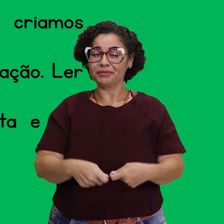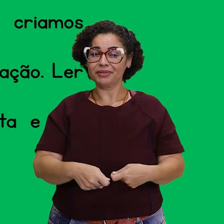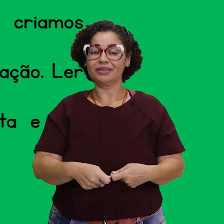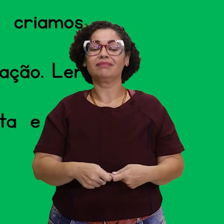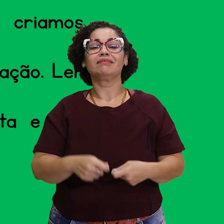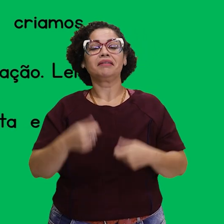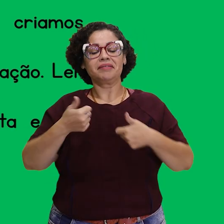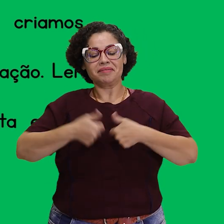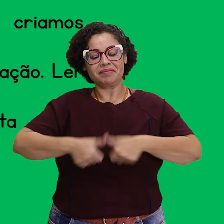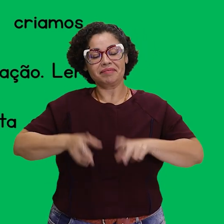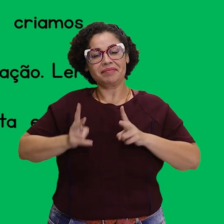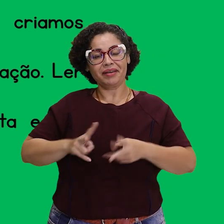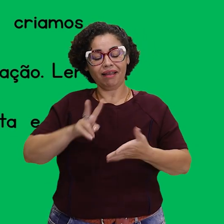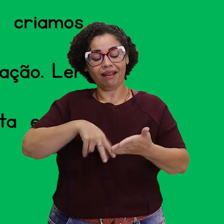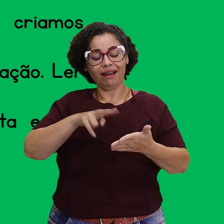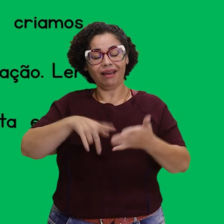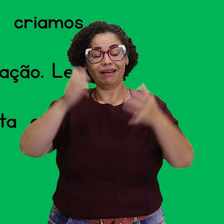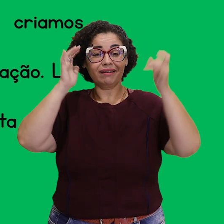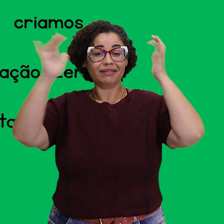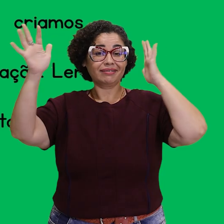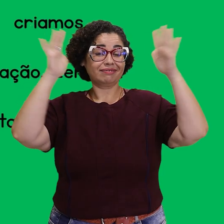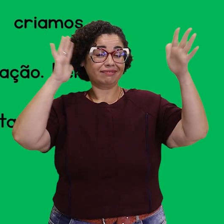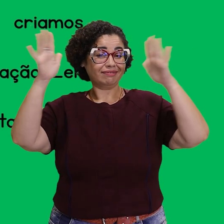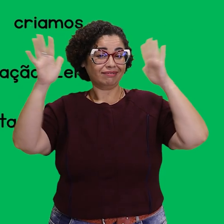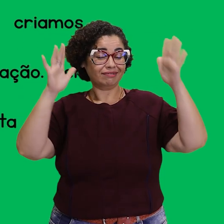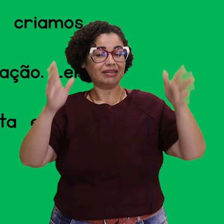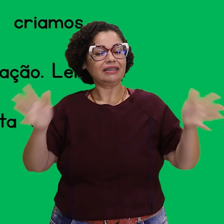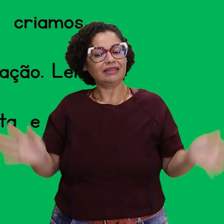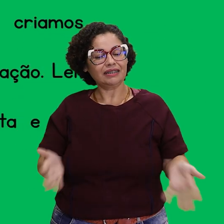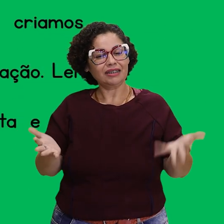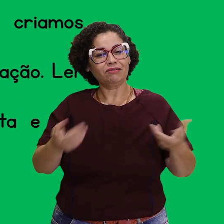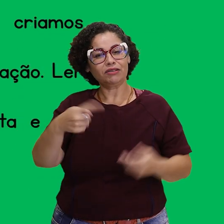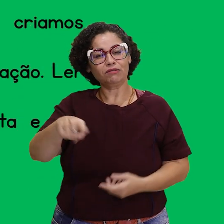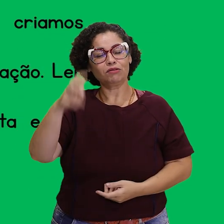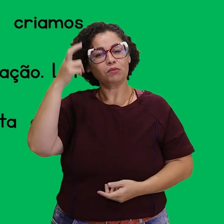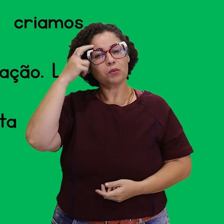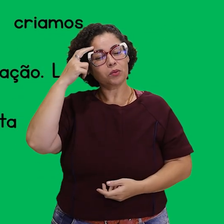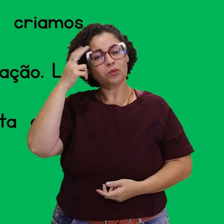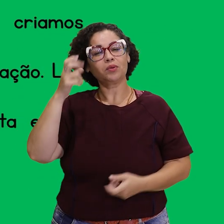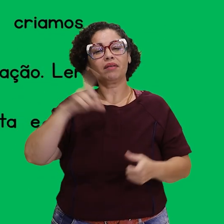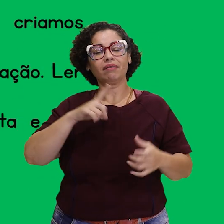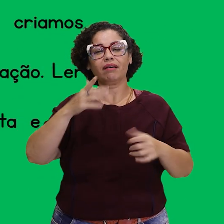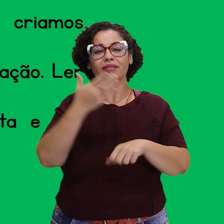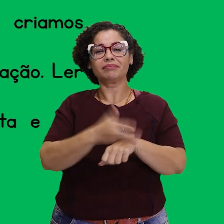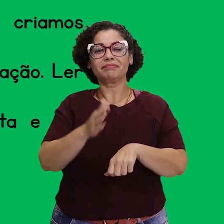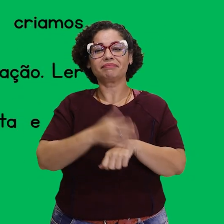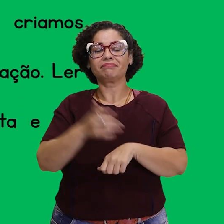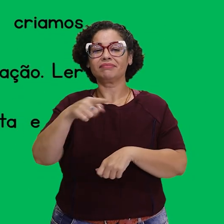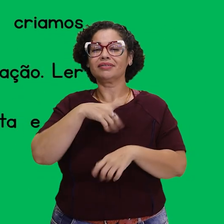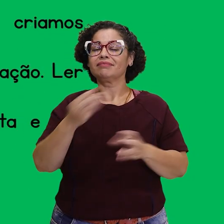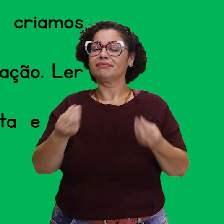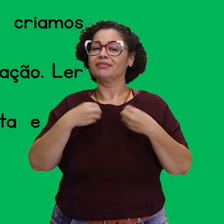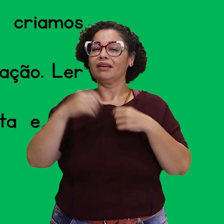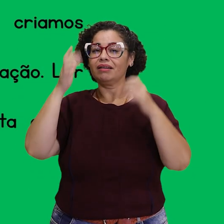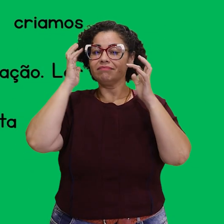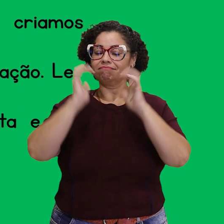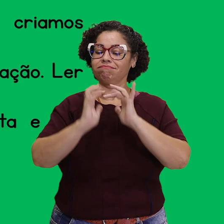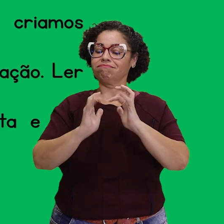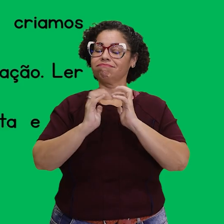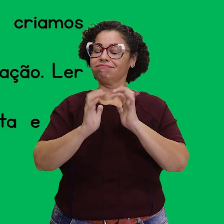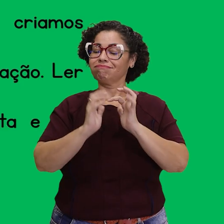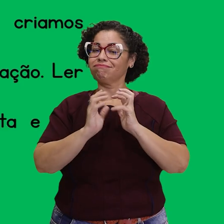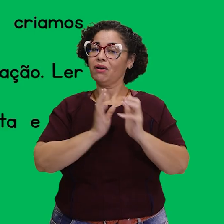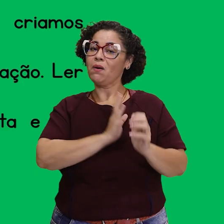fantásticos. Tudo isso sem sair do lugar. Ao incentivar a leitura desde cedo, criamos hábitos que fortalecem